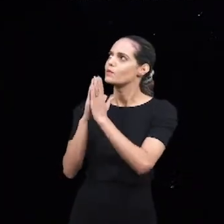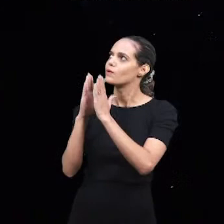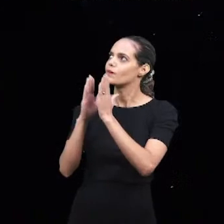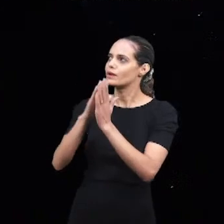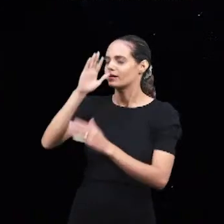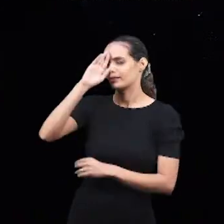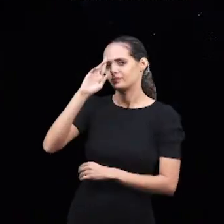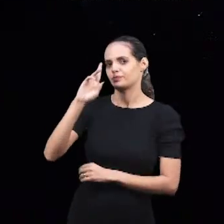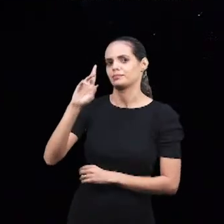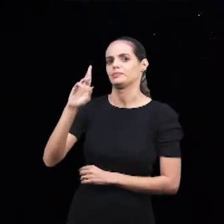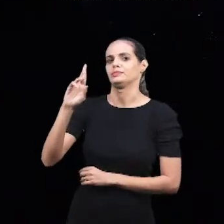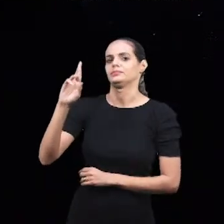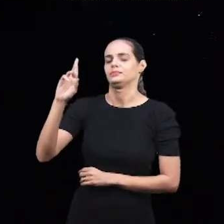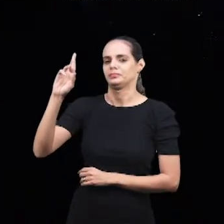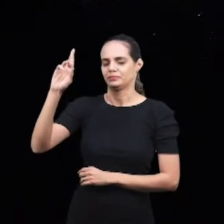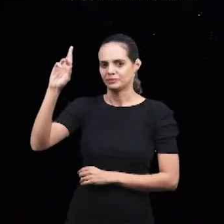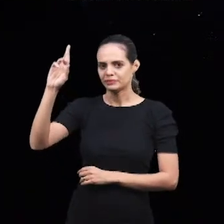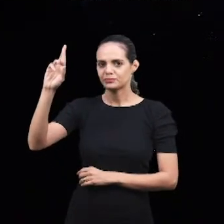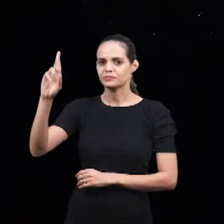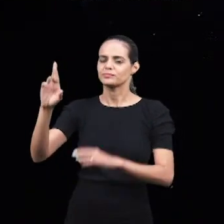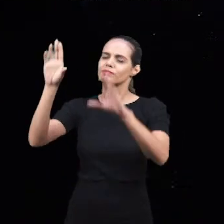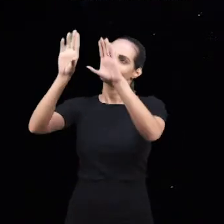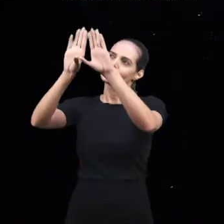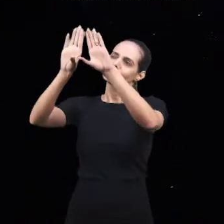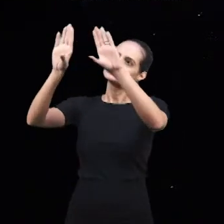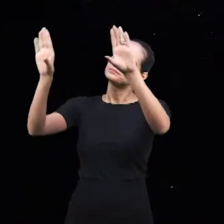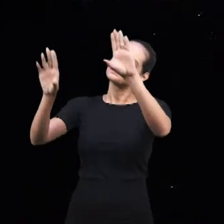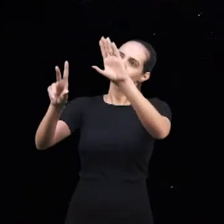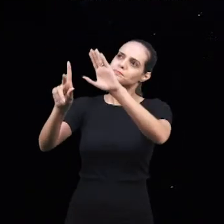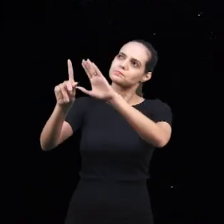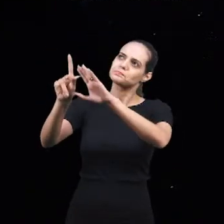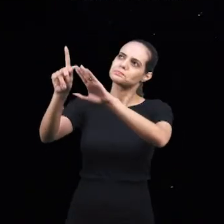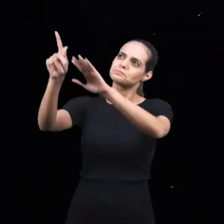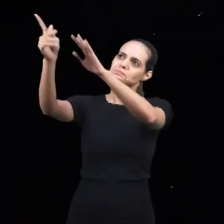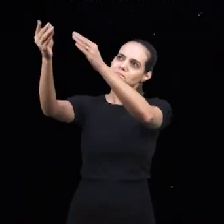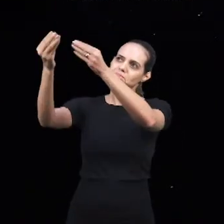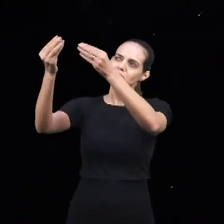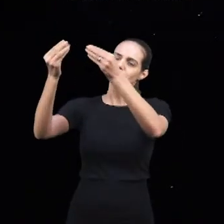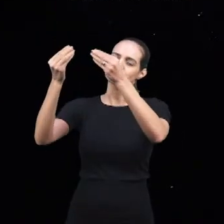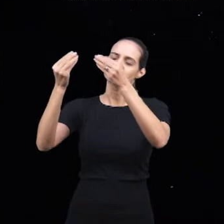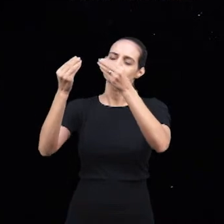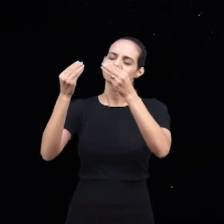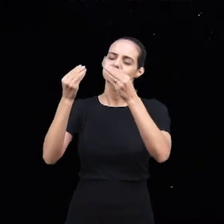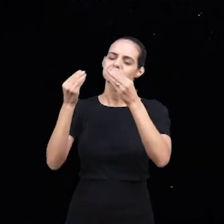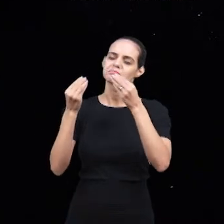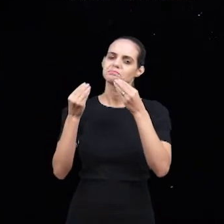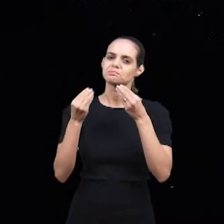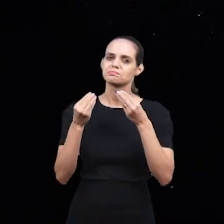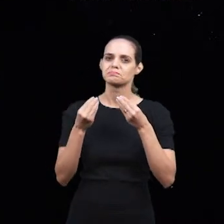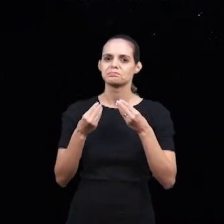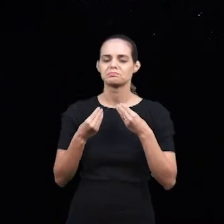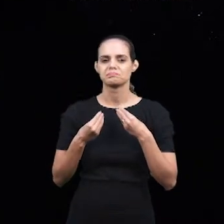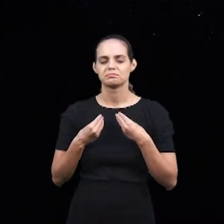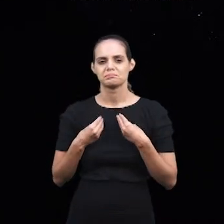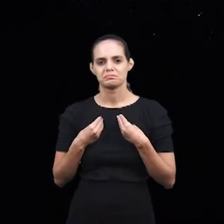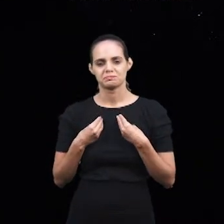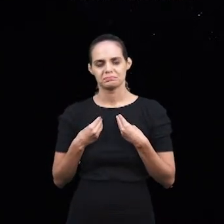vigiarei, e o teu reino, ó Deus bendito, venha a